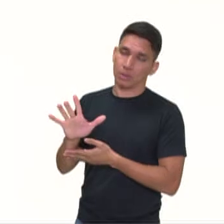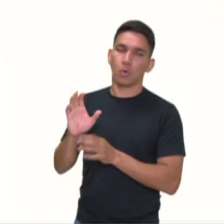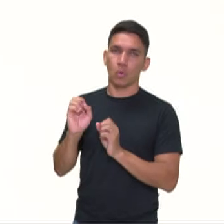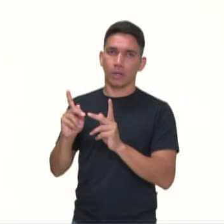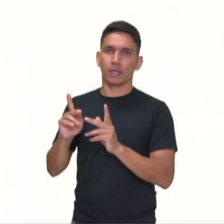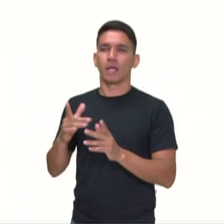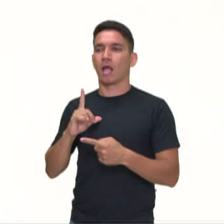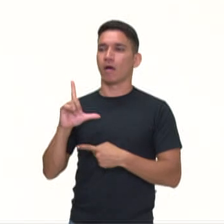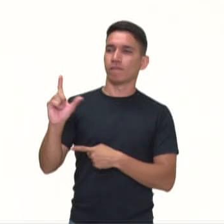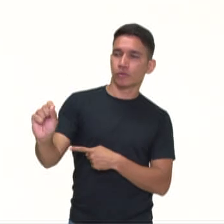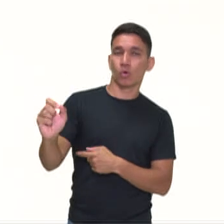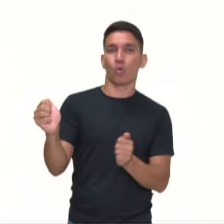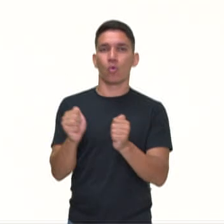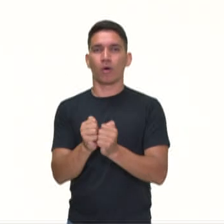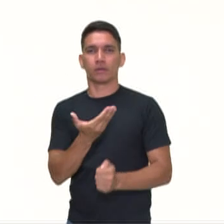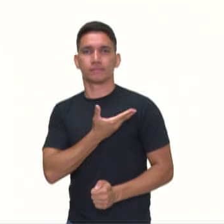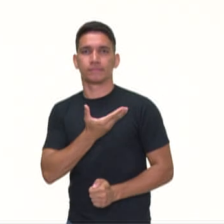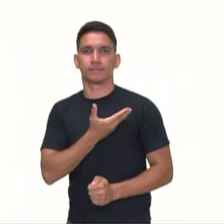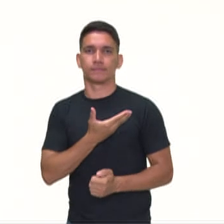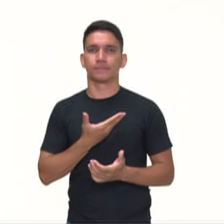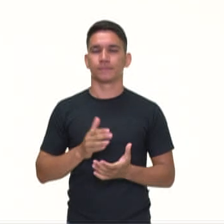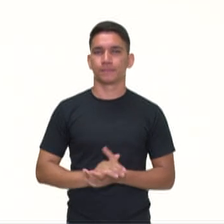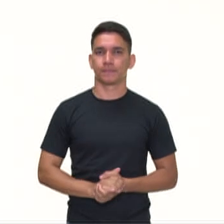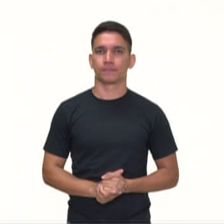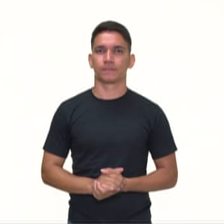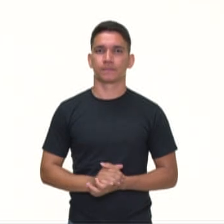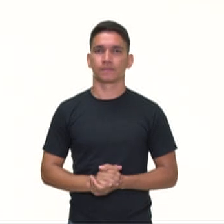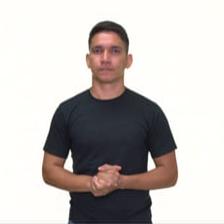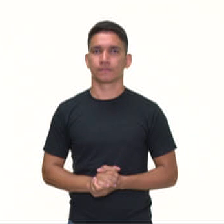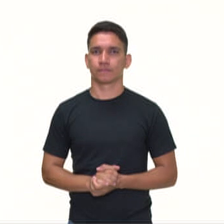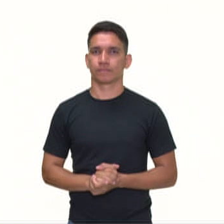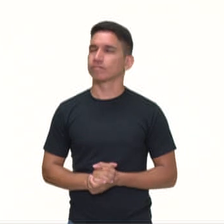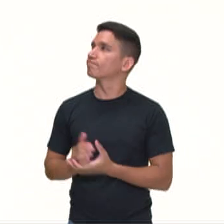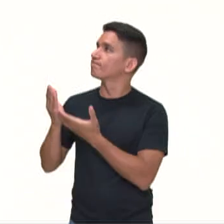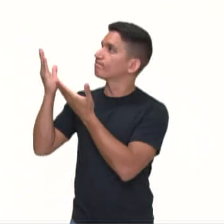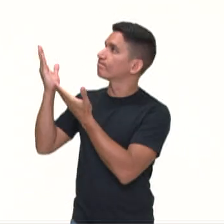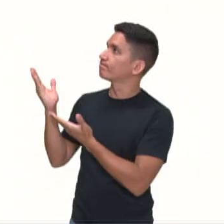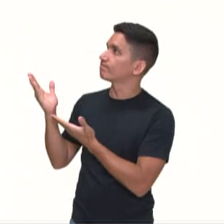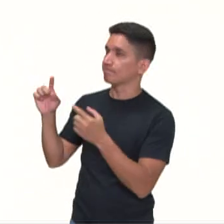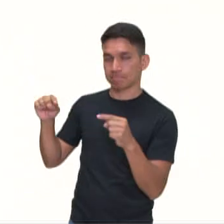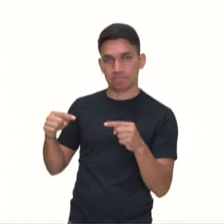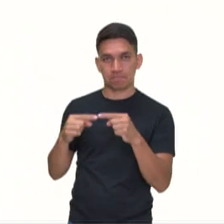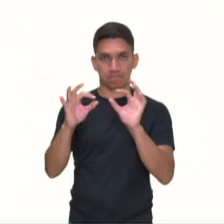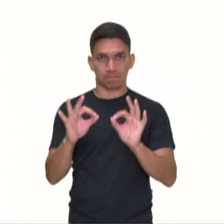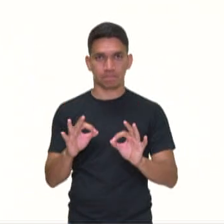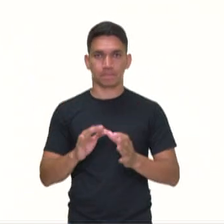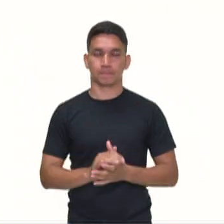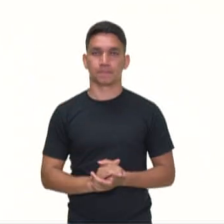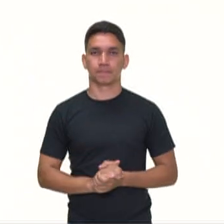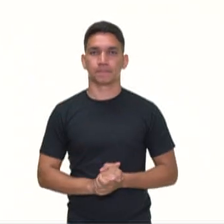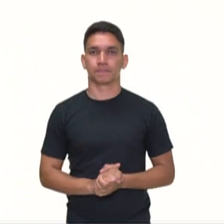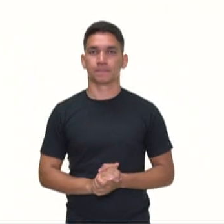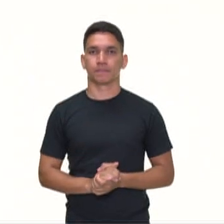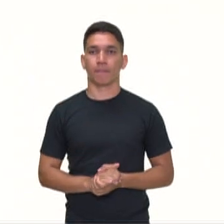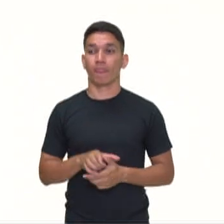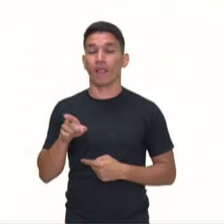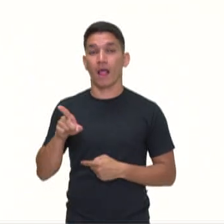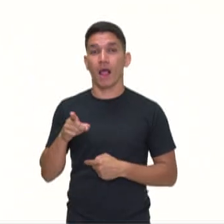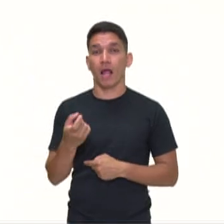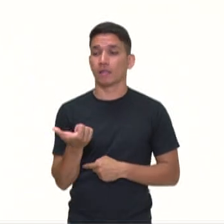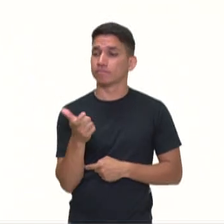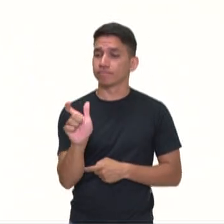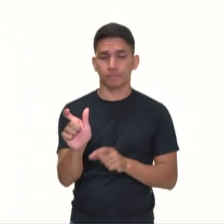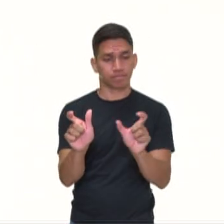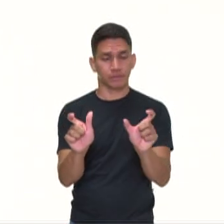my friends, uma expressão também, sair com os amigos, uma coisa muito comum, né? Essa expressão, go out with